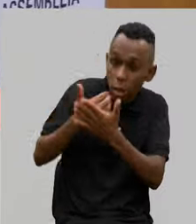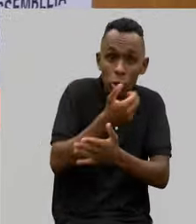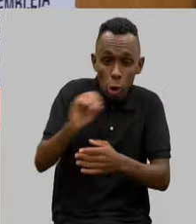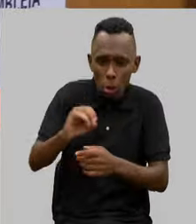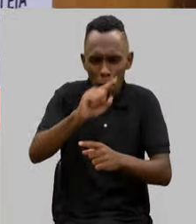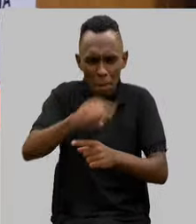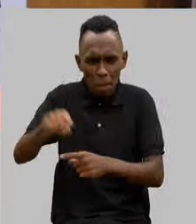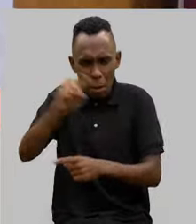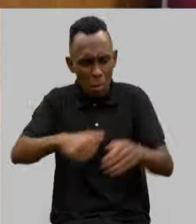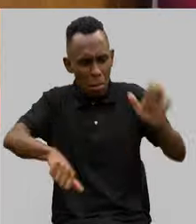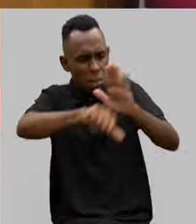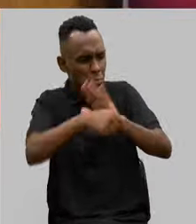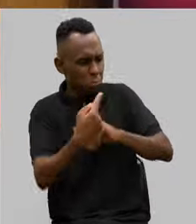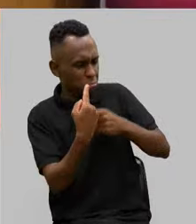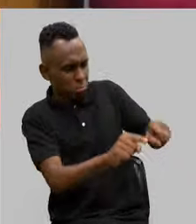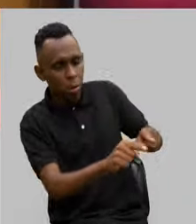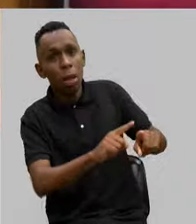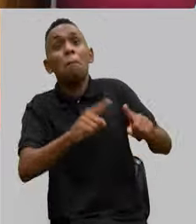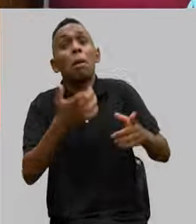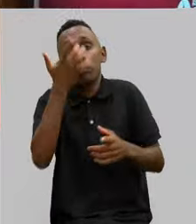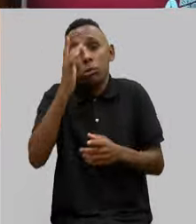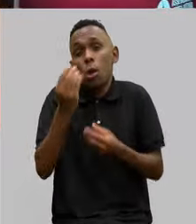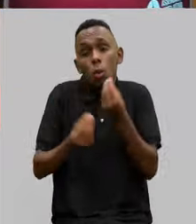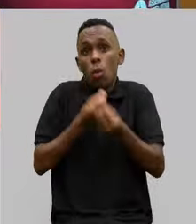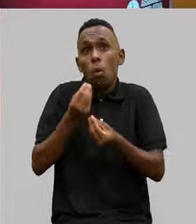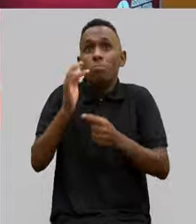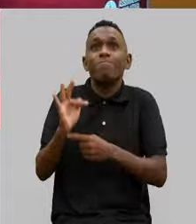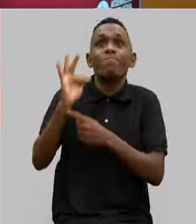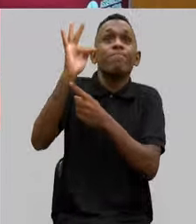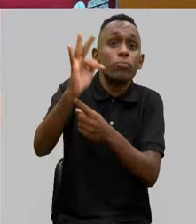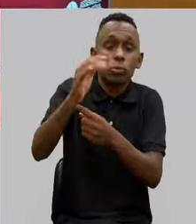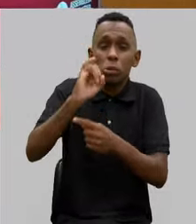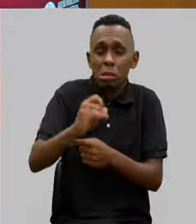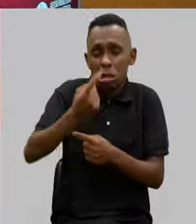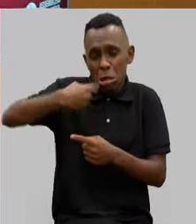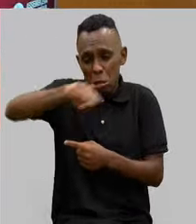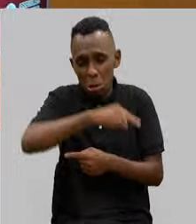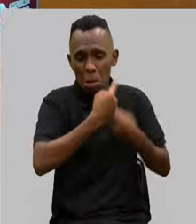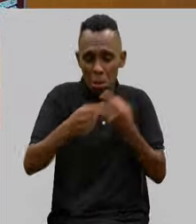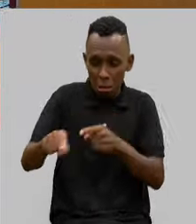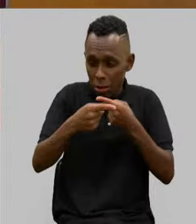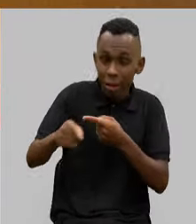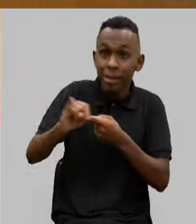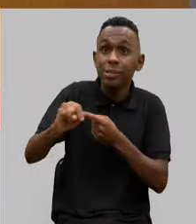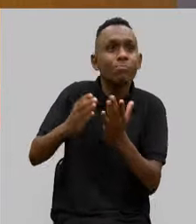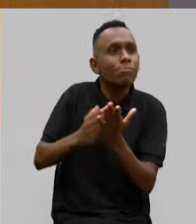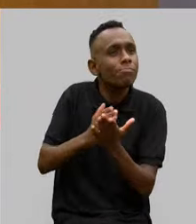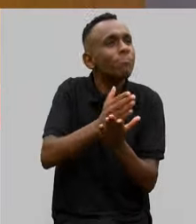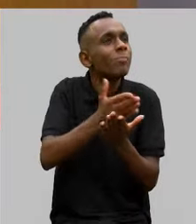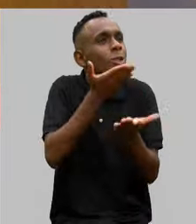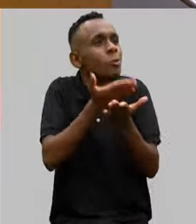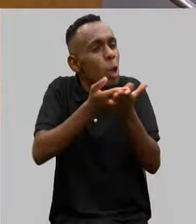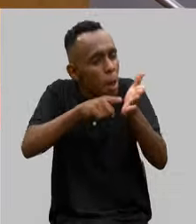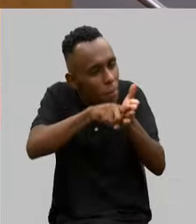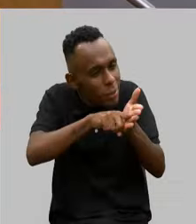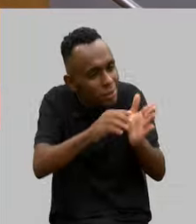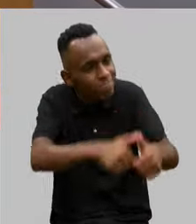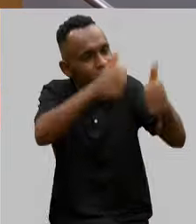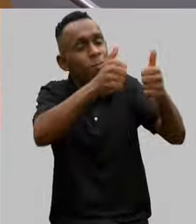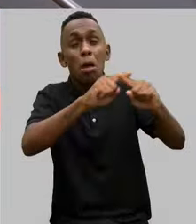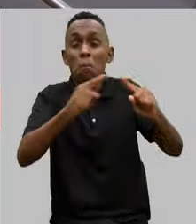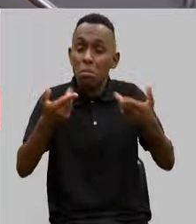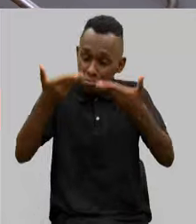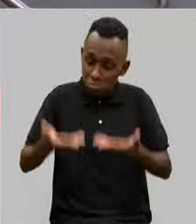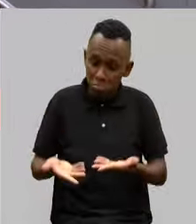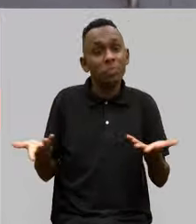proibir e criminalizar sabe-se lá onde estaríamos se ao invés de guerrear tivéssemos escolhido estudar mas beleza estamos